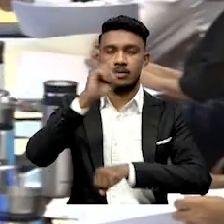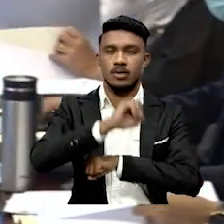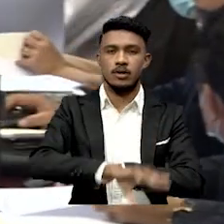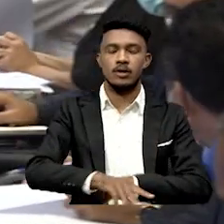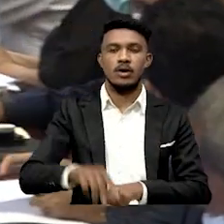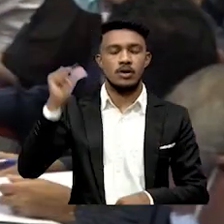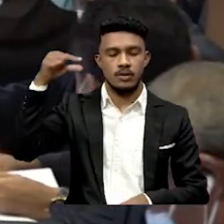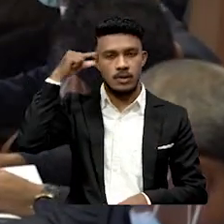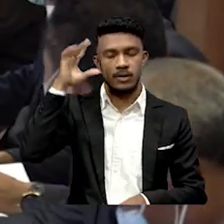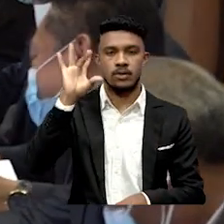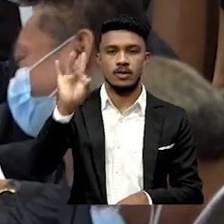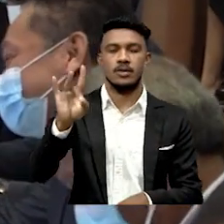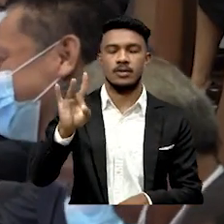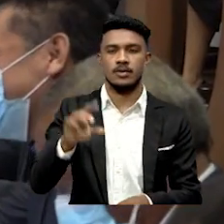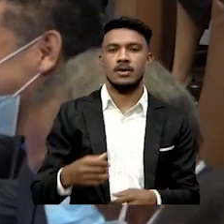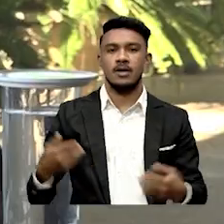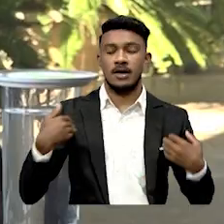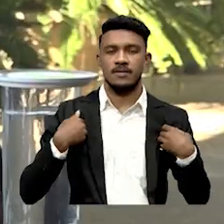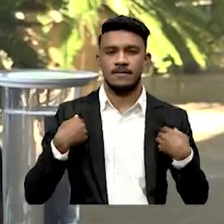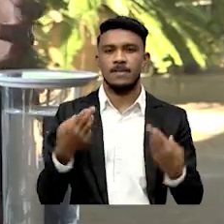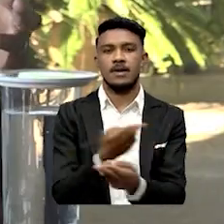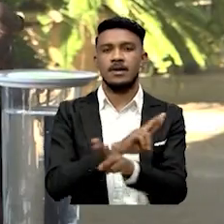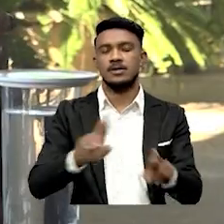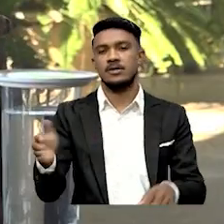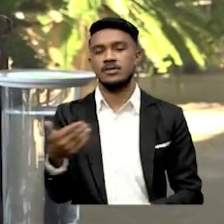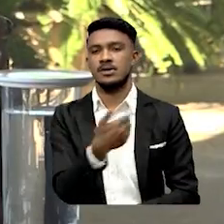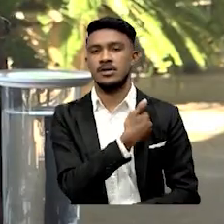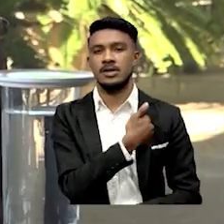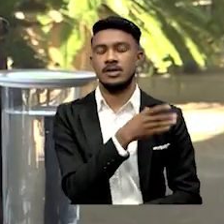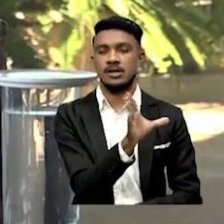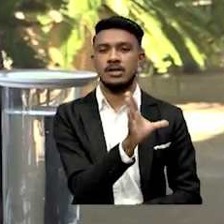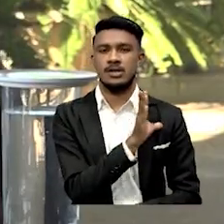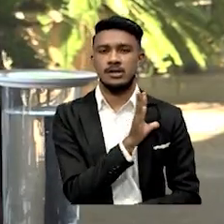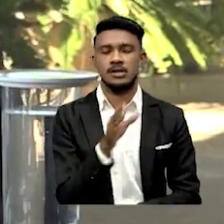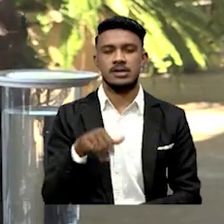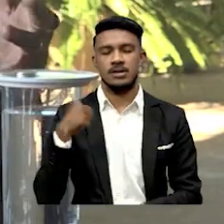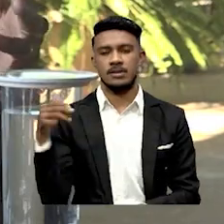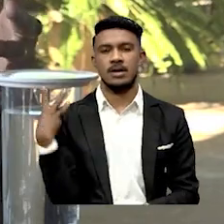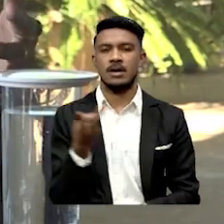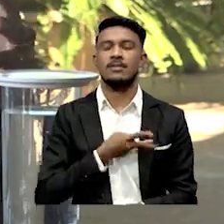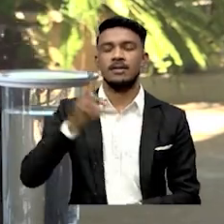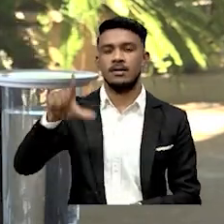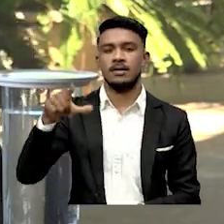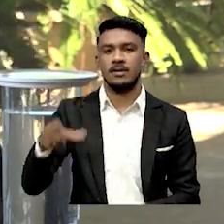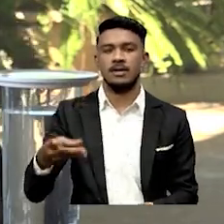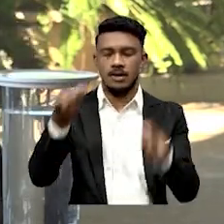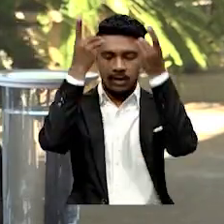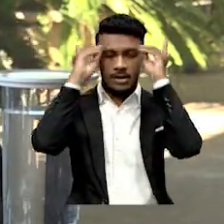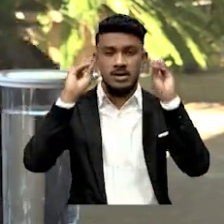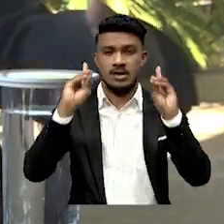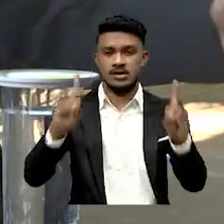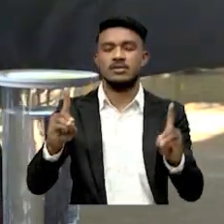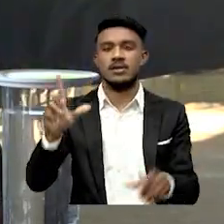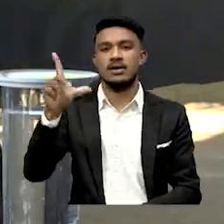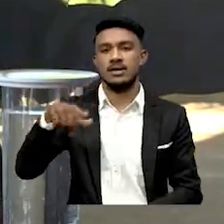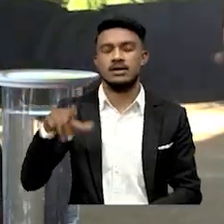lidera. Razão e de selo que ami atrasa-los. E então, decisão atrasa. E quando a minha atual